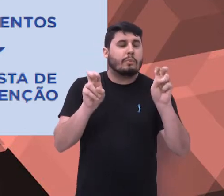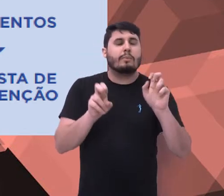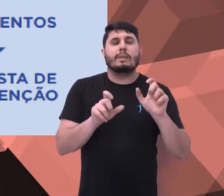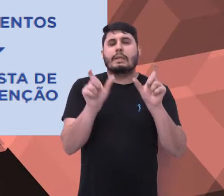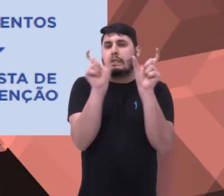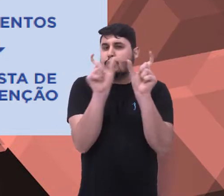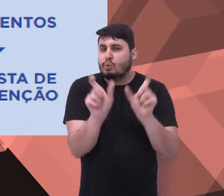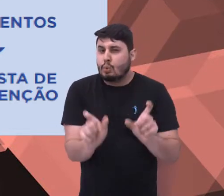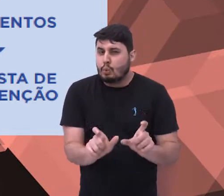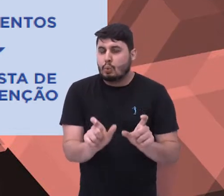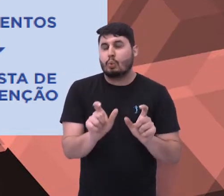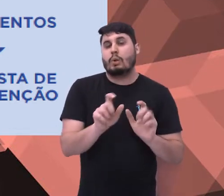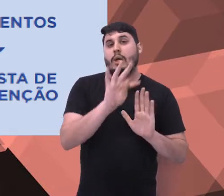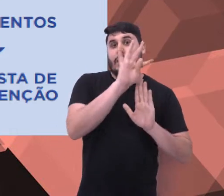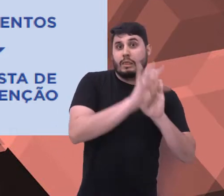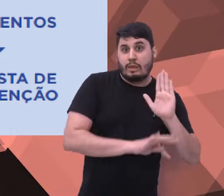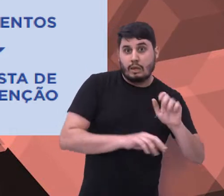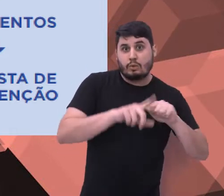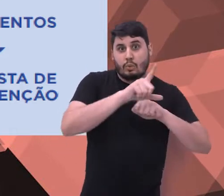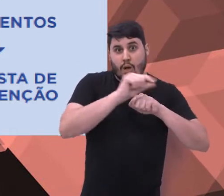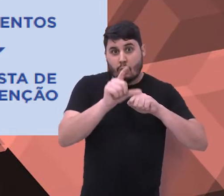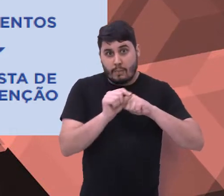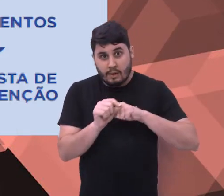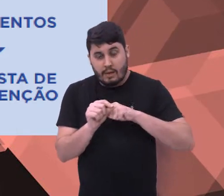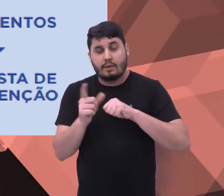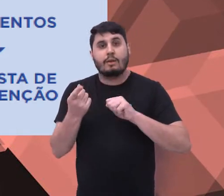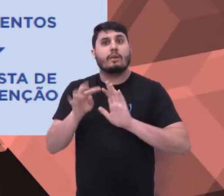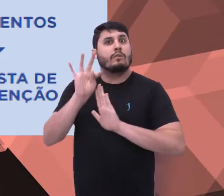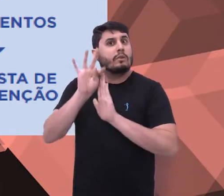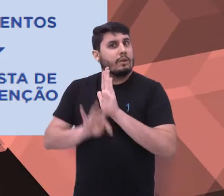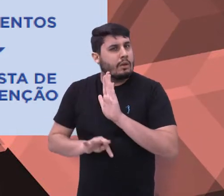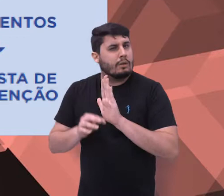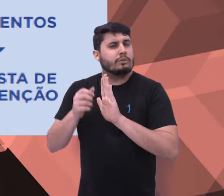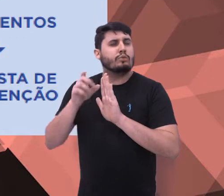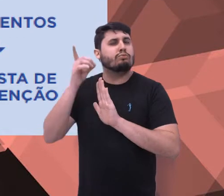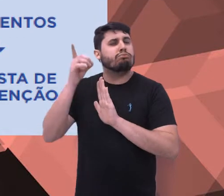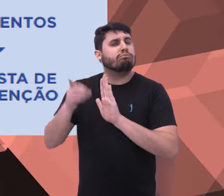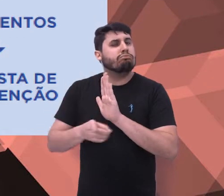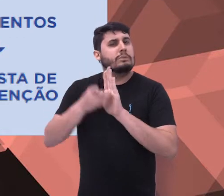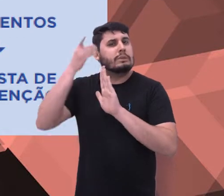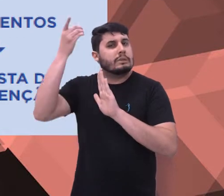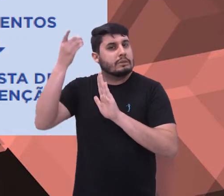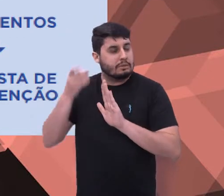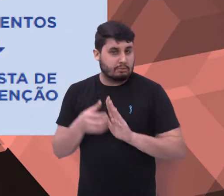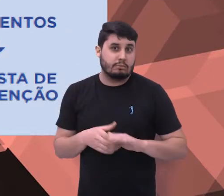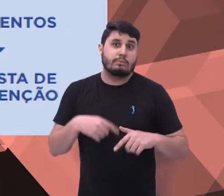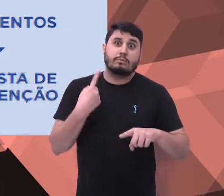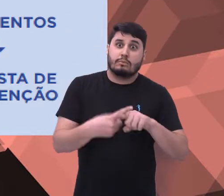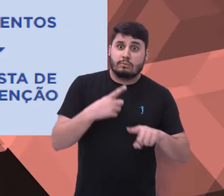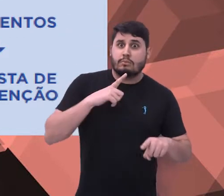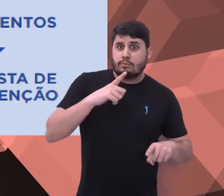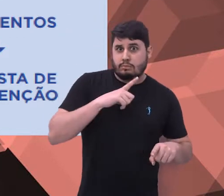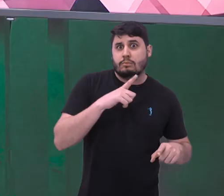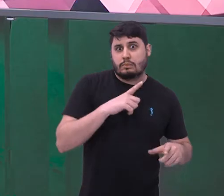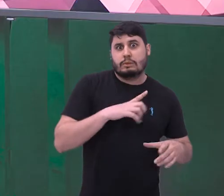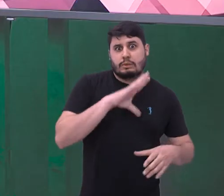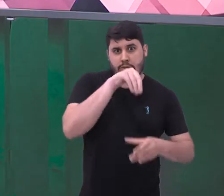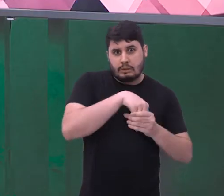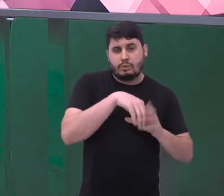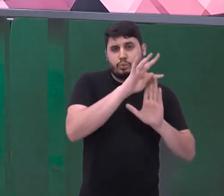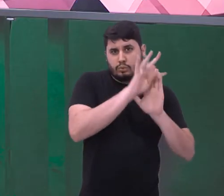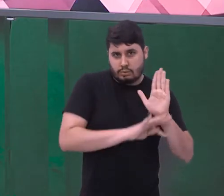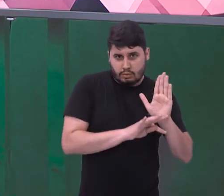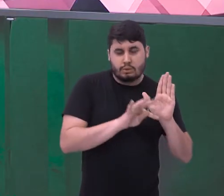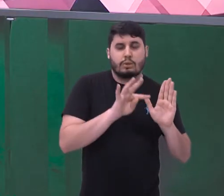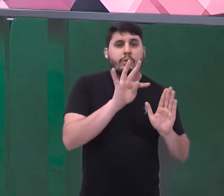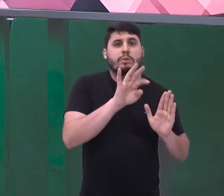texto. Texto dissertativo, argumentativo em prosa, que é tese, argumento e solução. Isso tem